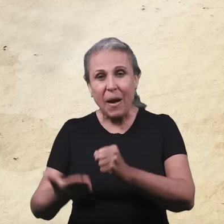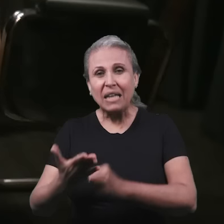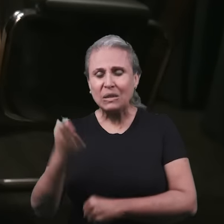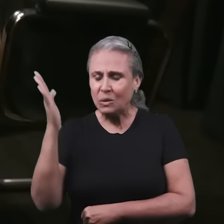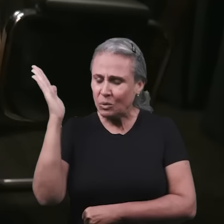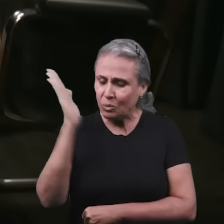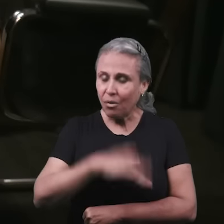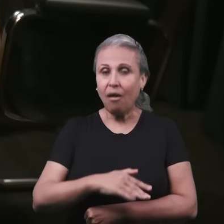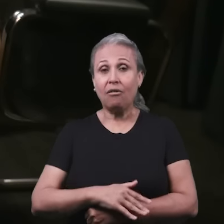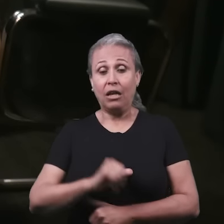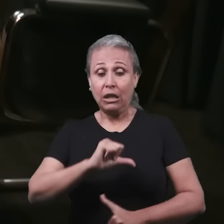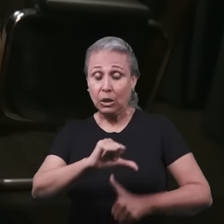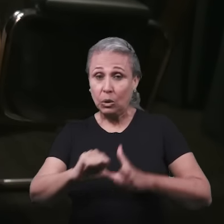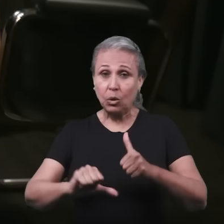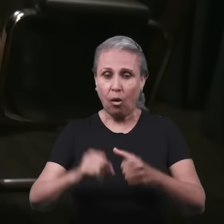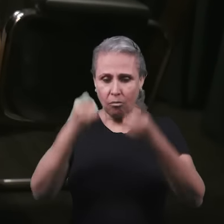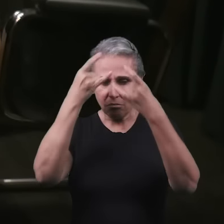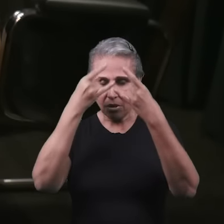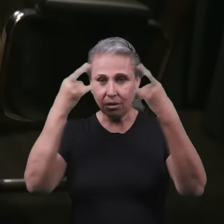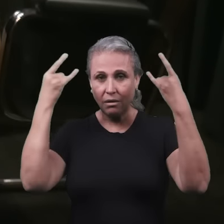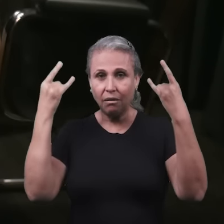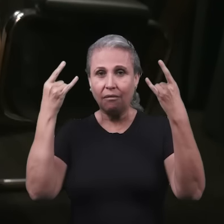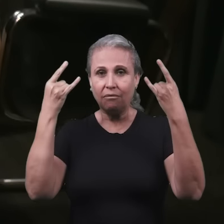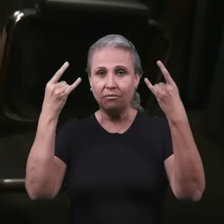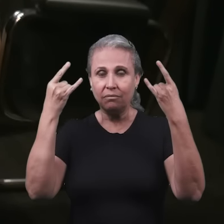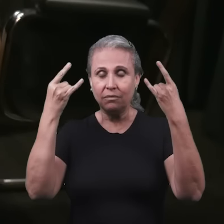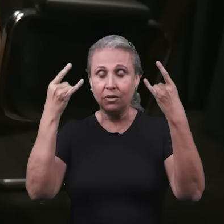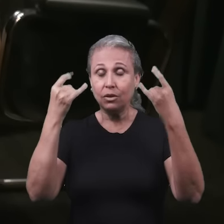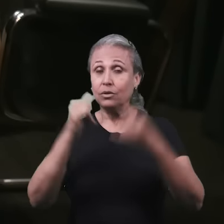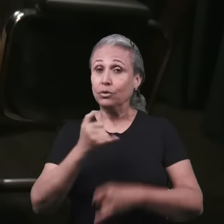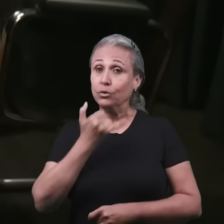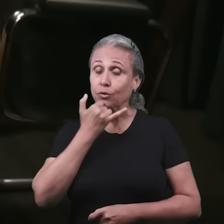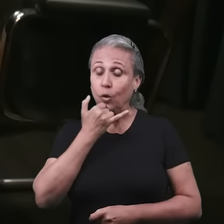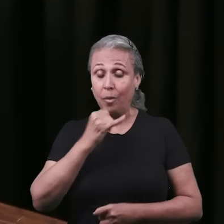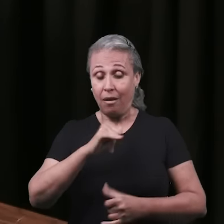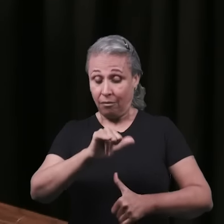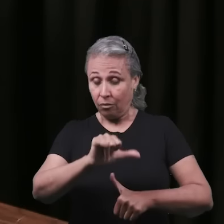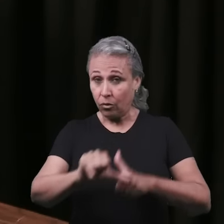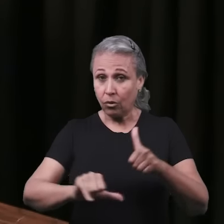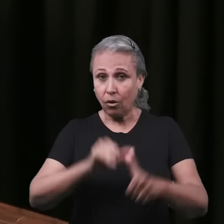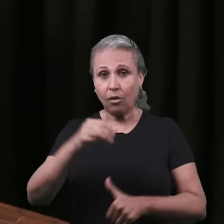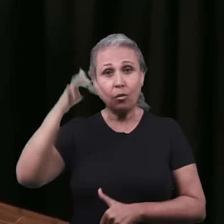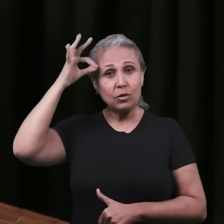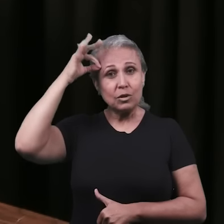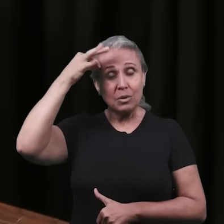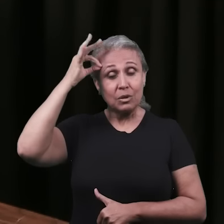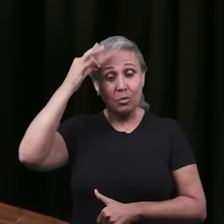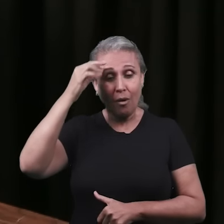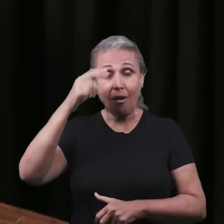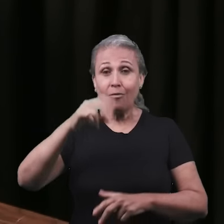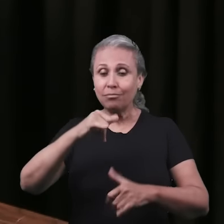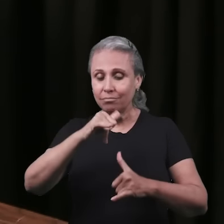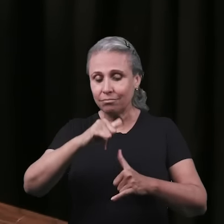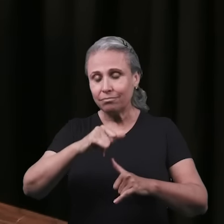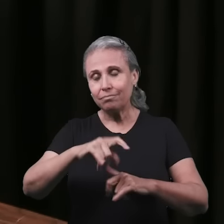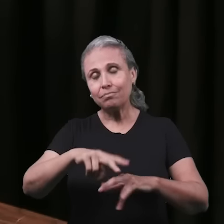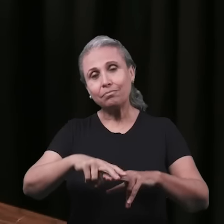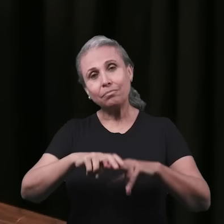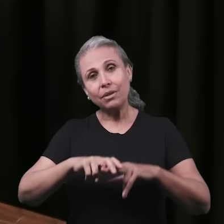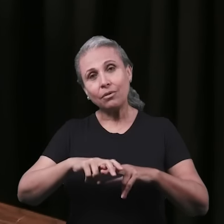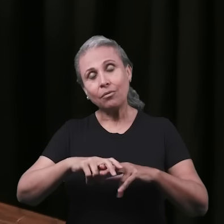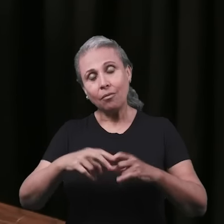trocando o material, o espiritual, pelo material, não é isso? E aí é uma realidade nos últimos dias que a humanidade tem vivido,